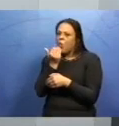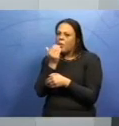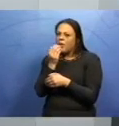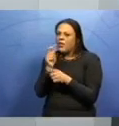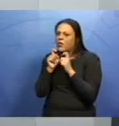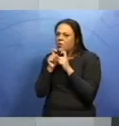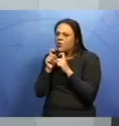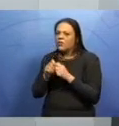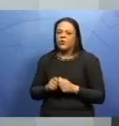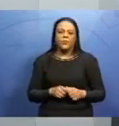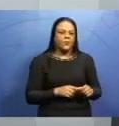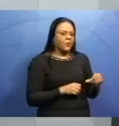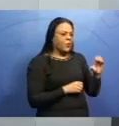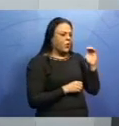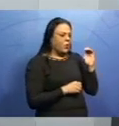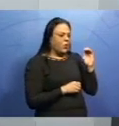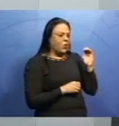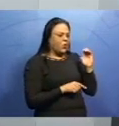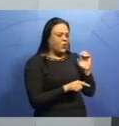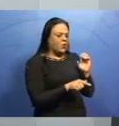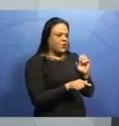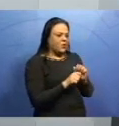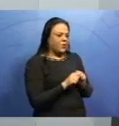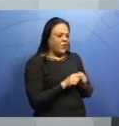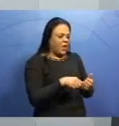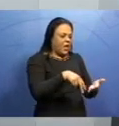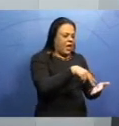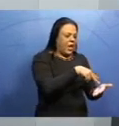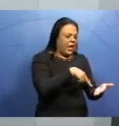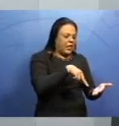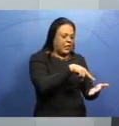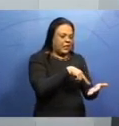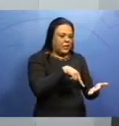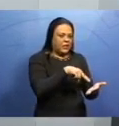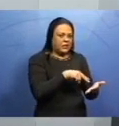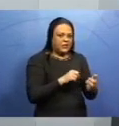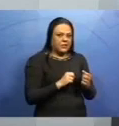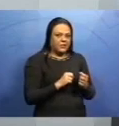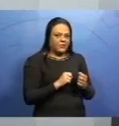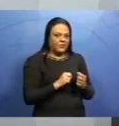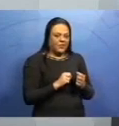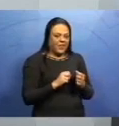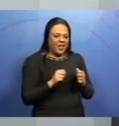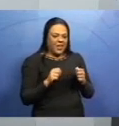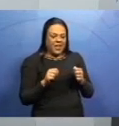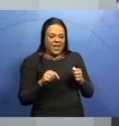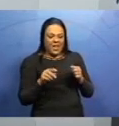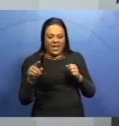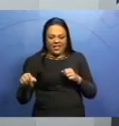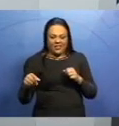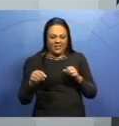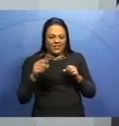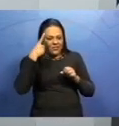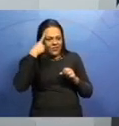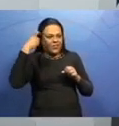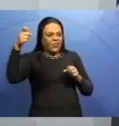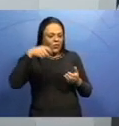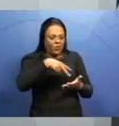Ou a C. A coreografia que a formiga criou para a cigarra.